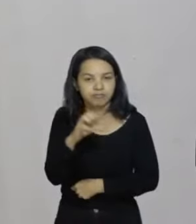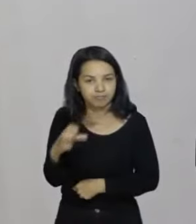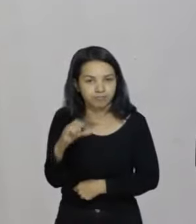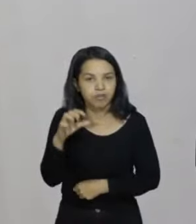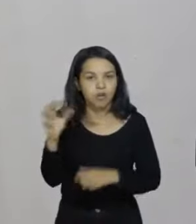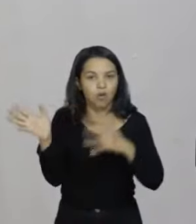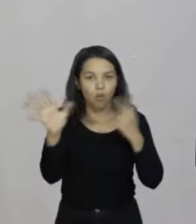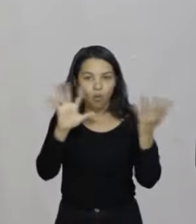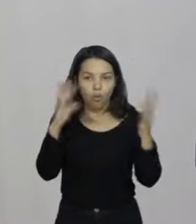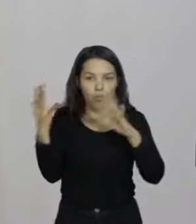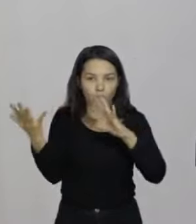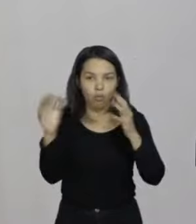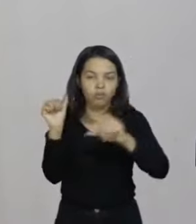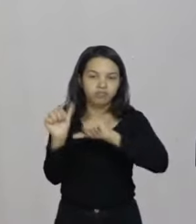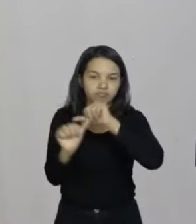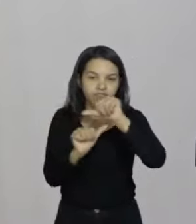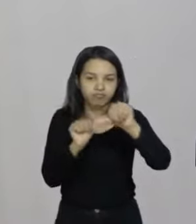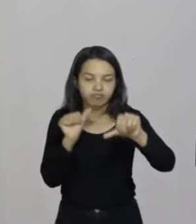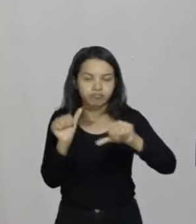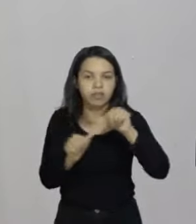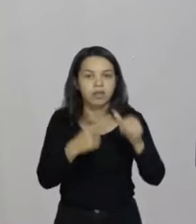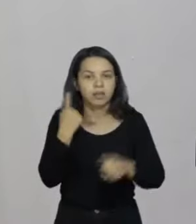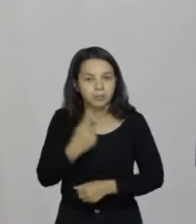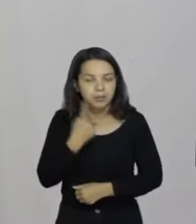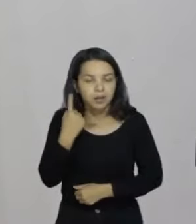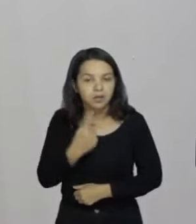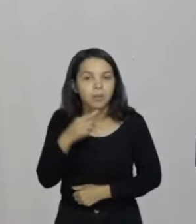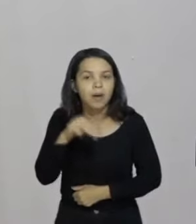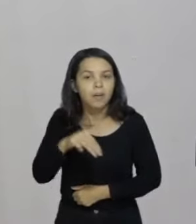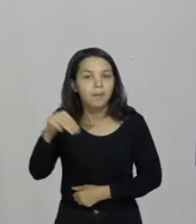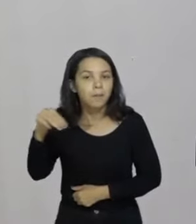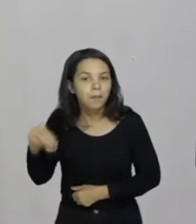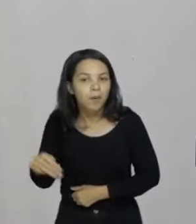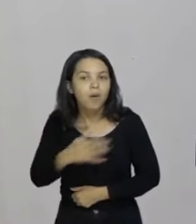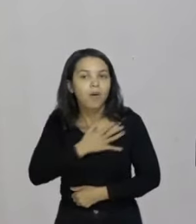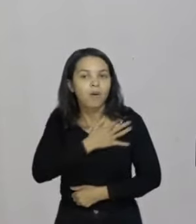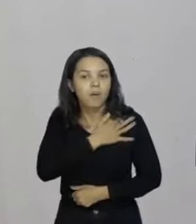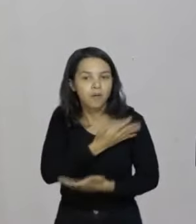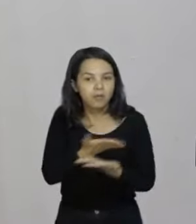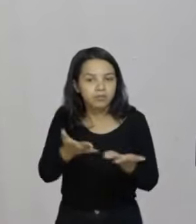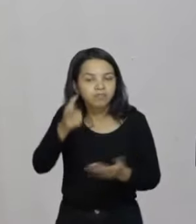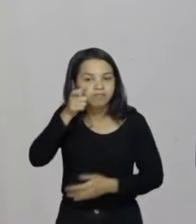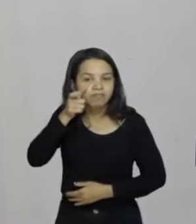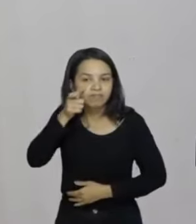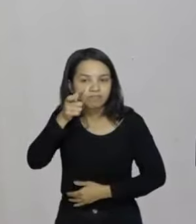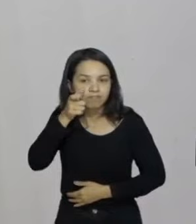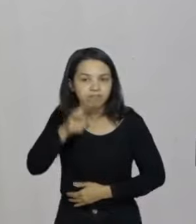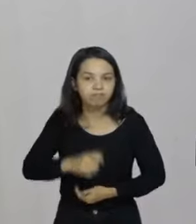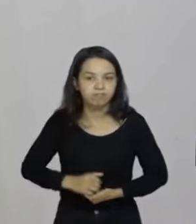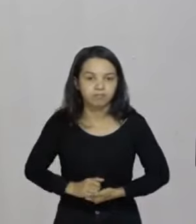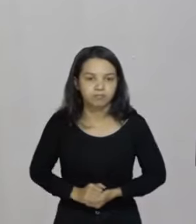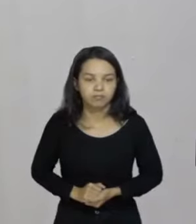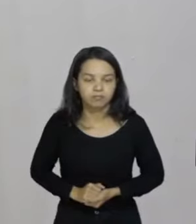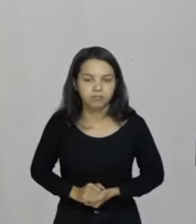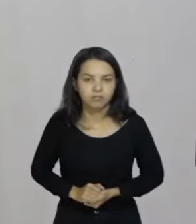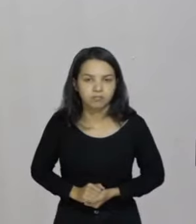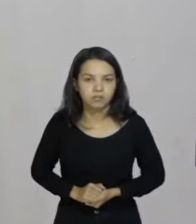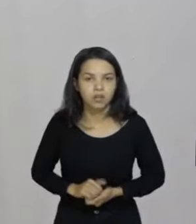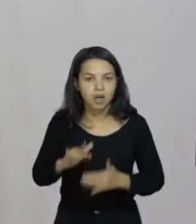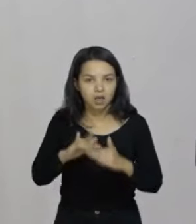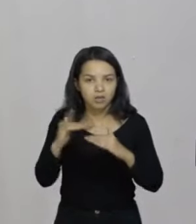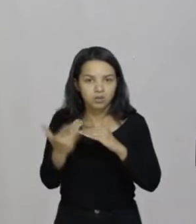mudando Deputado Mário Mota Napoleão Bernardes as pessoas que nos assistem aqui a